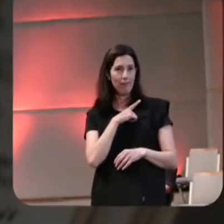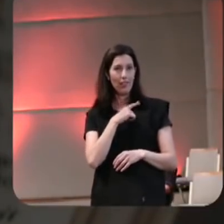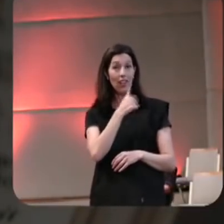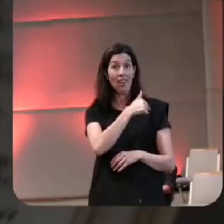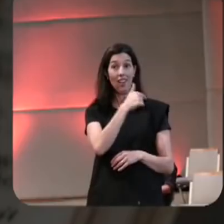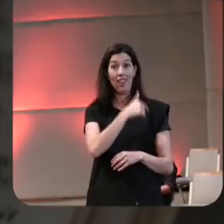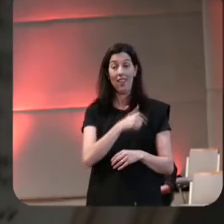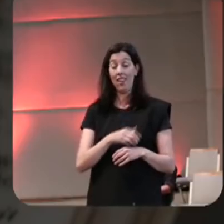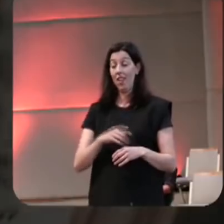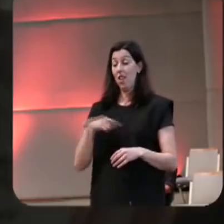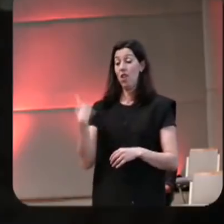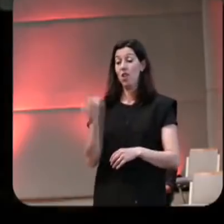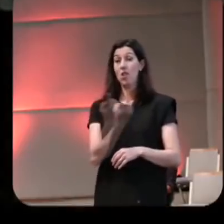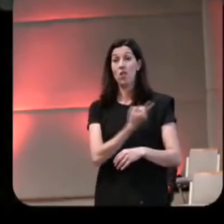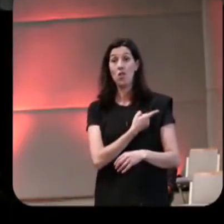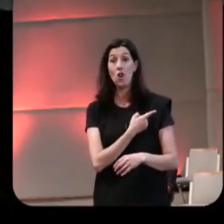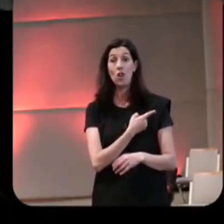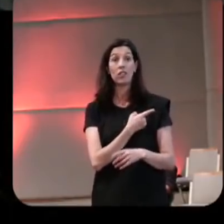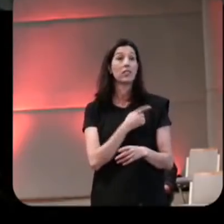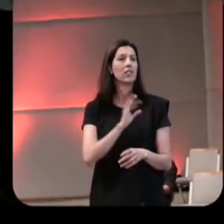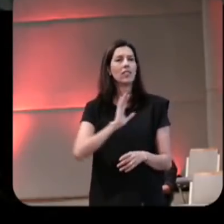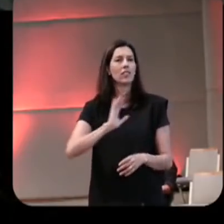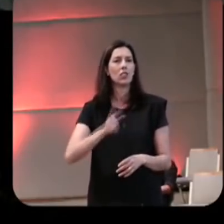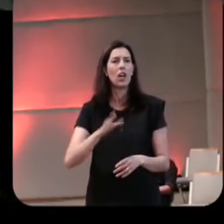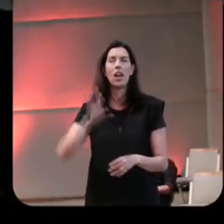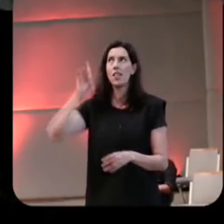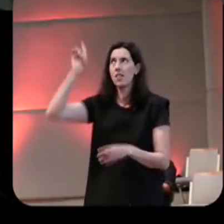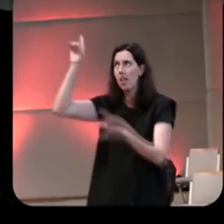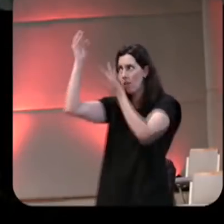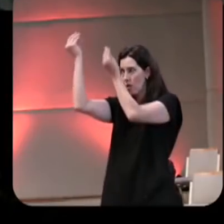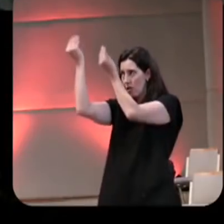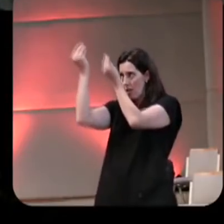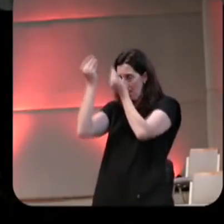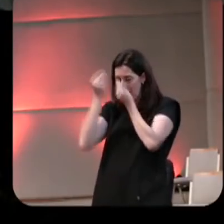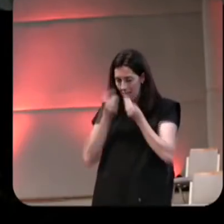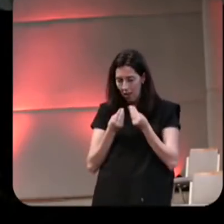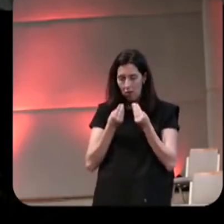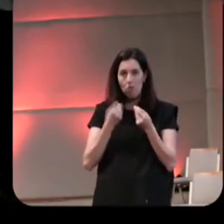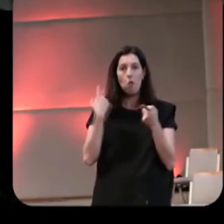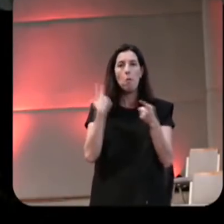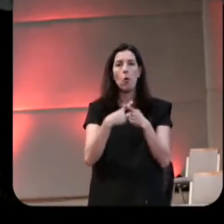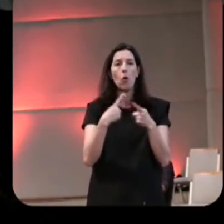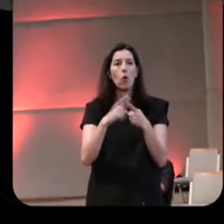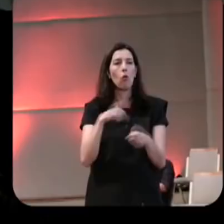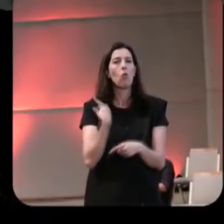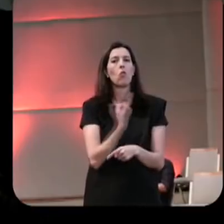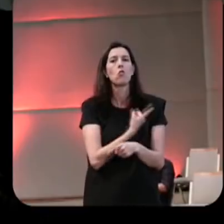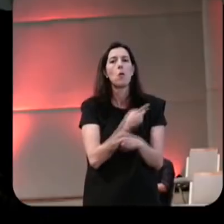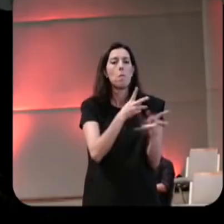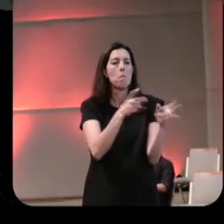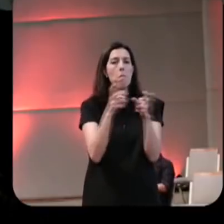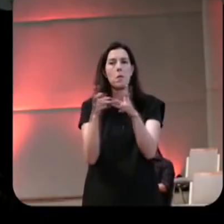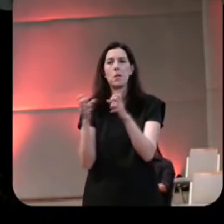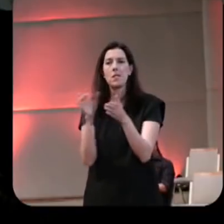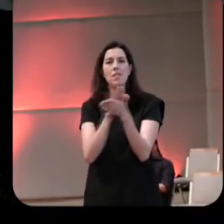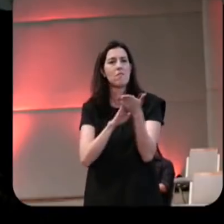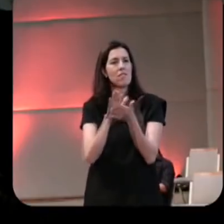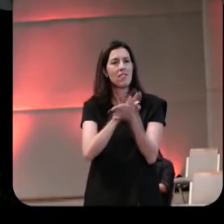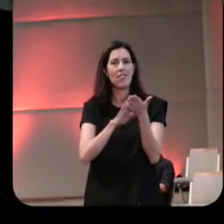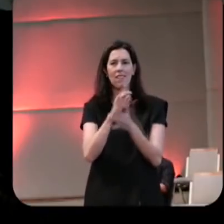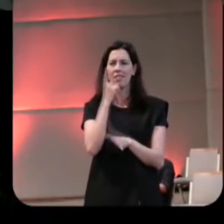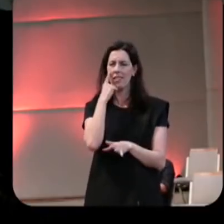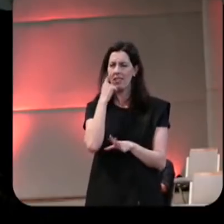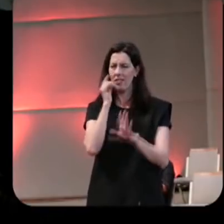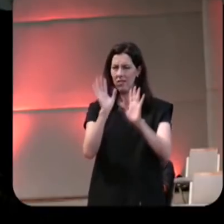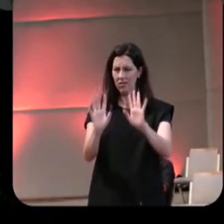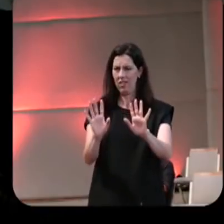em nossas mãos, simplesmente porque nós não os percebemos. Veja o contraste